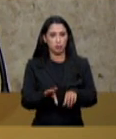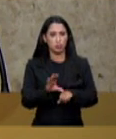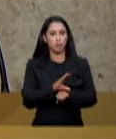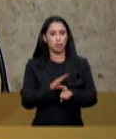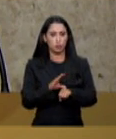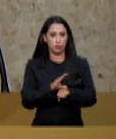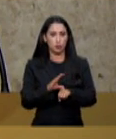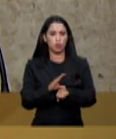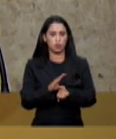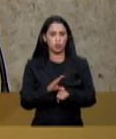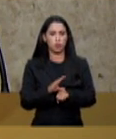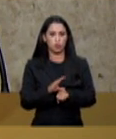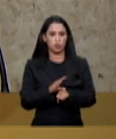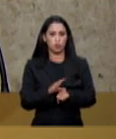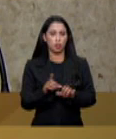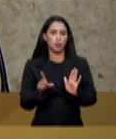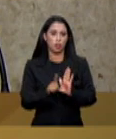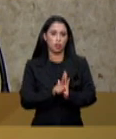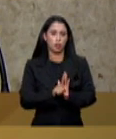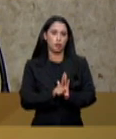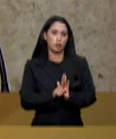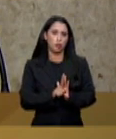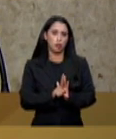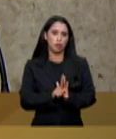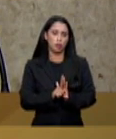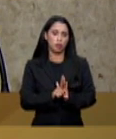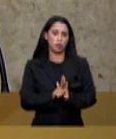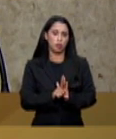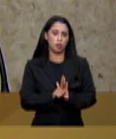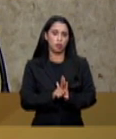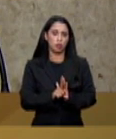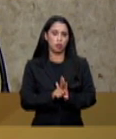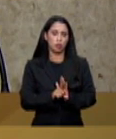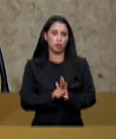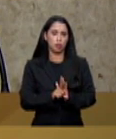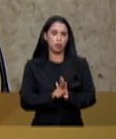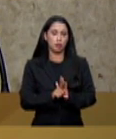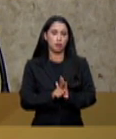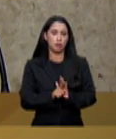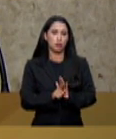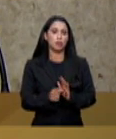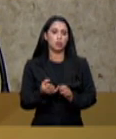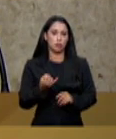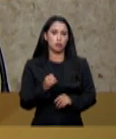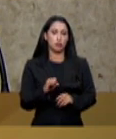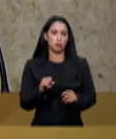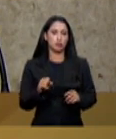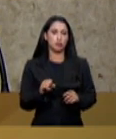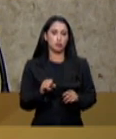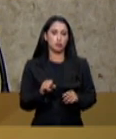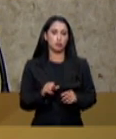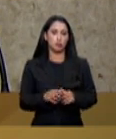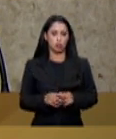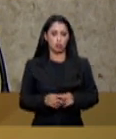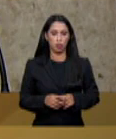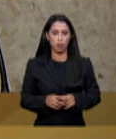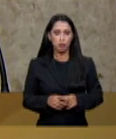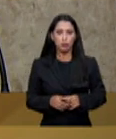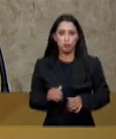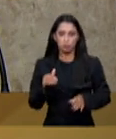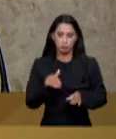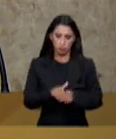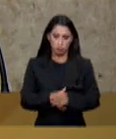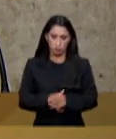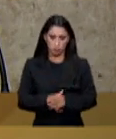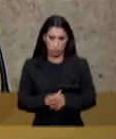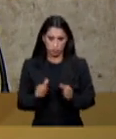considerou constitucional a lei. Ele acompanhou em parte o ministro... Eu acho que posso proclamar com o voto